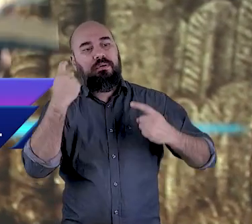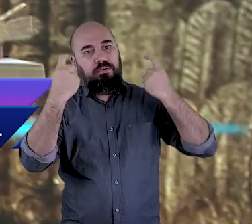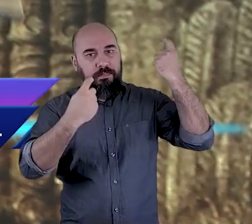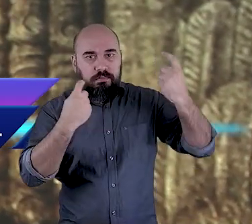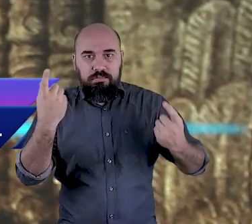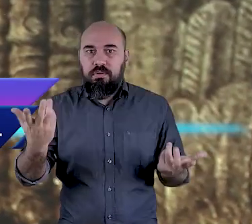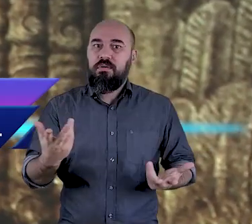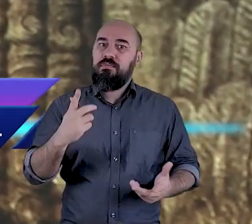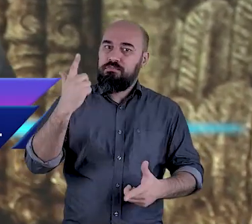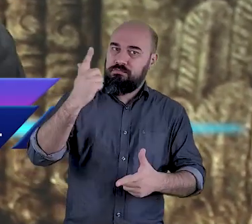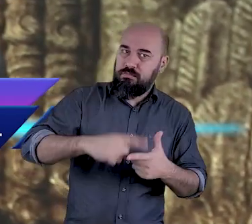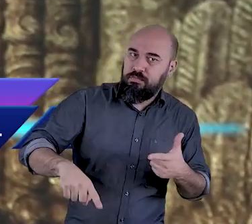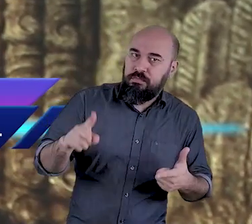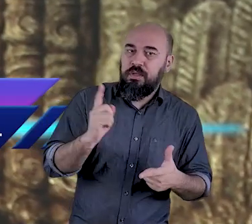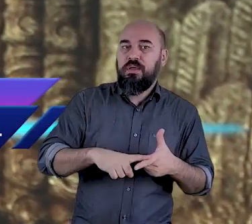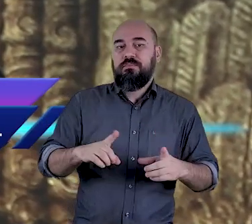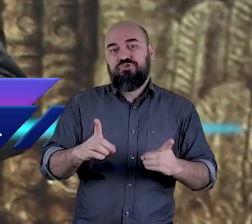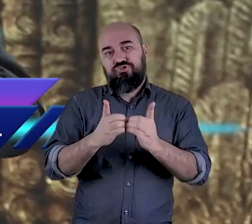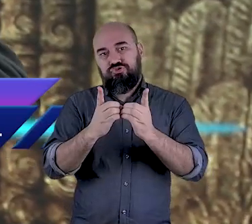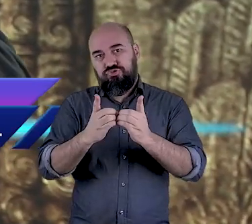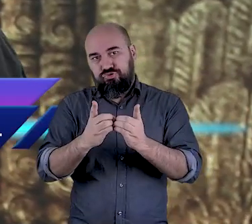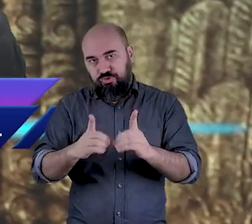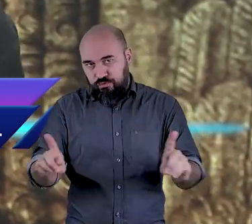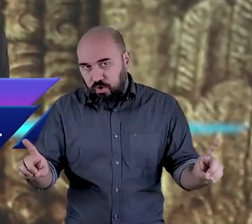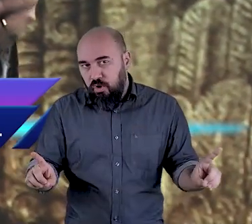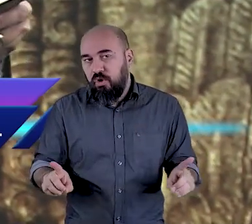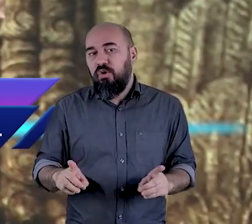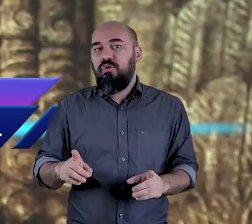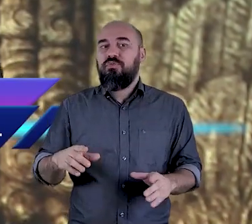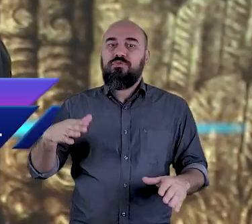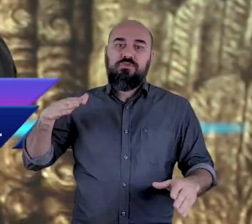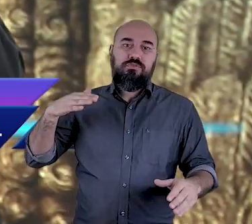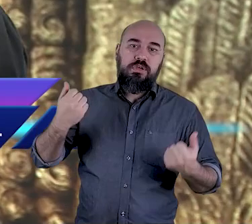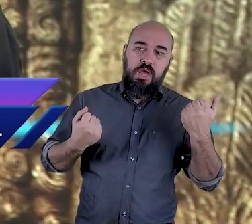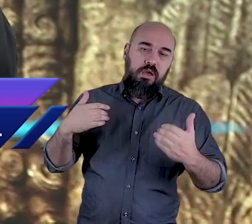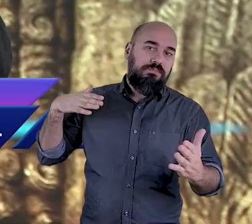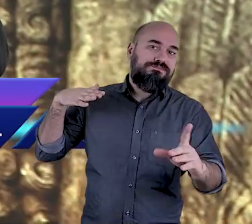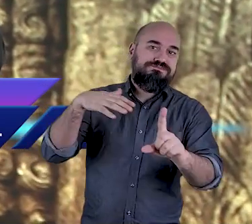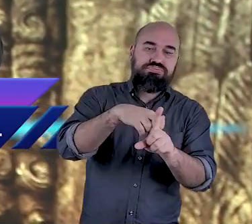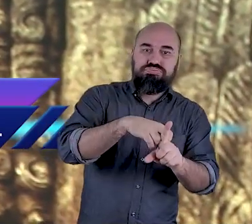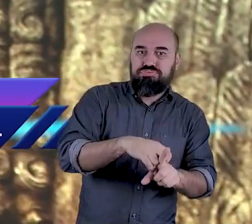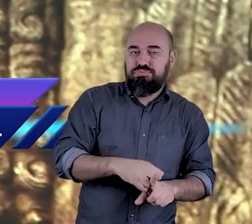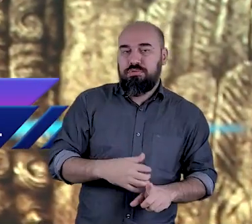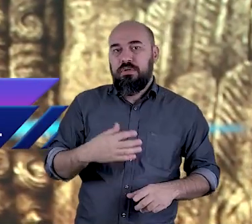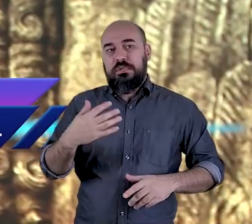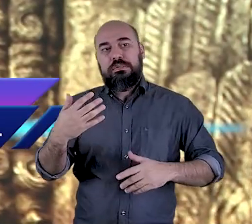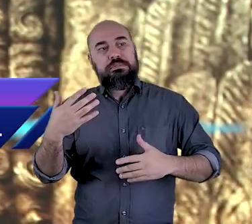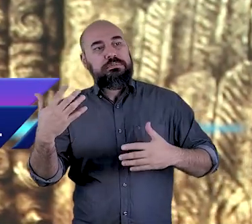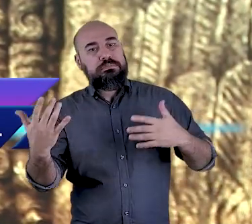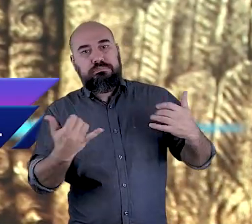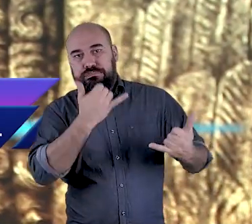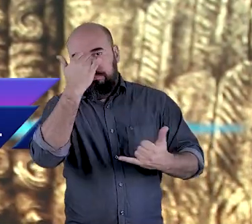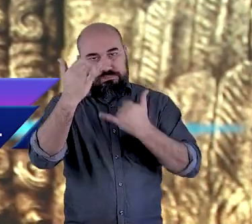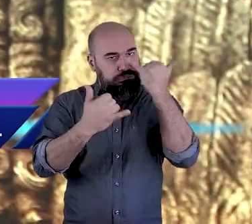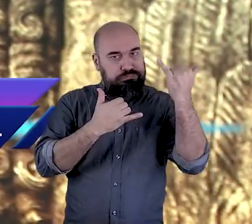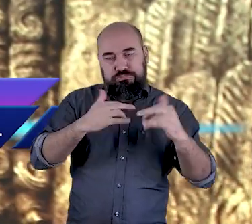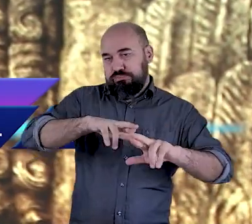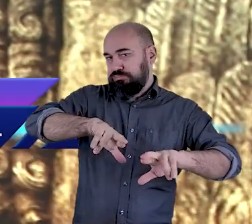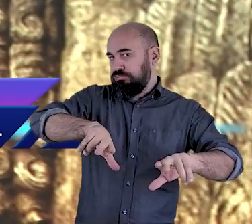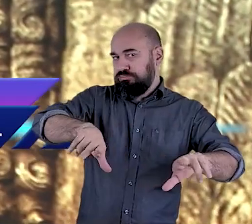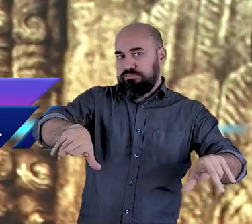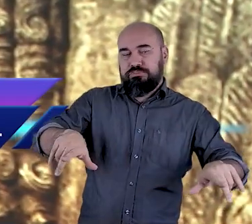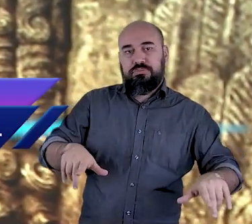preocupações tristezas divórcios acidentes automobilísticos qualquer outra tragédia porque